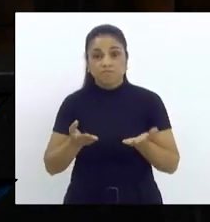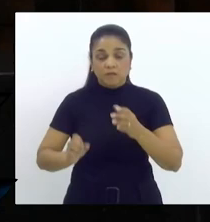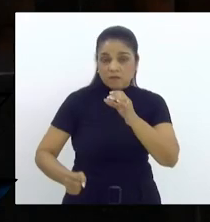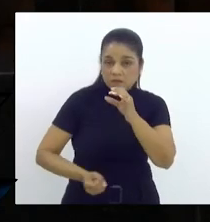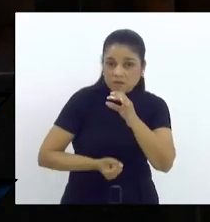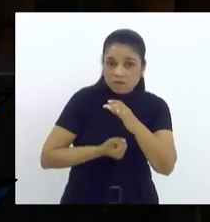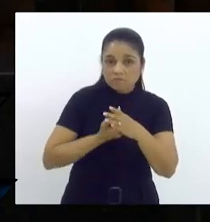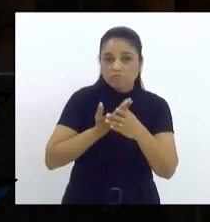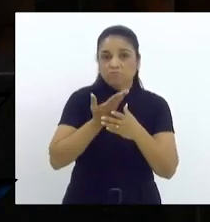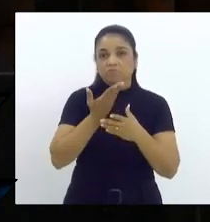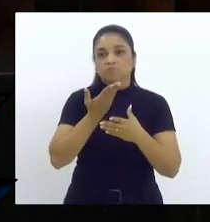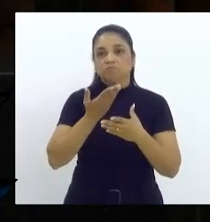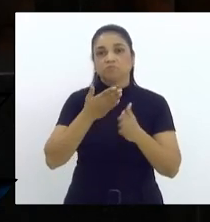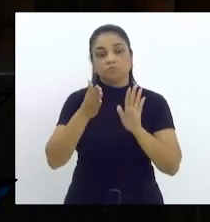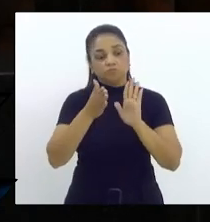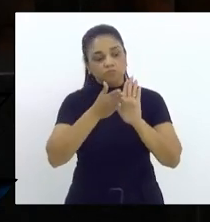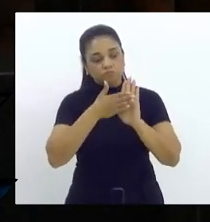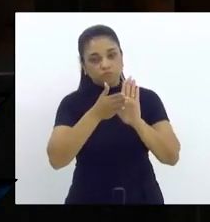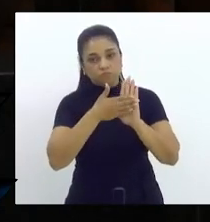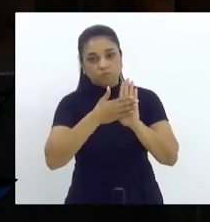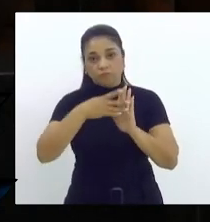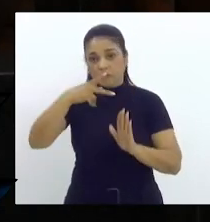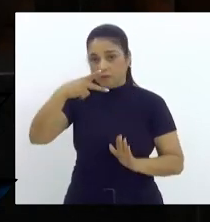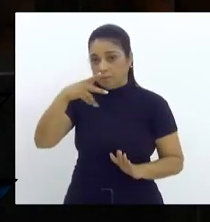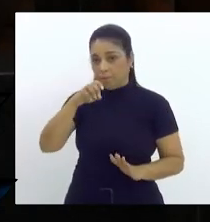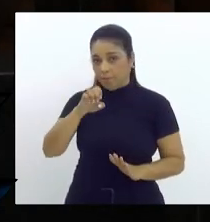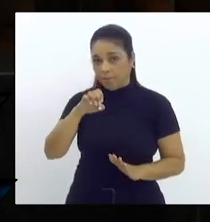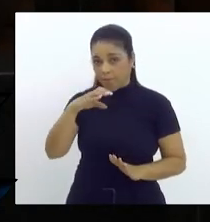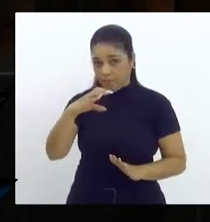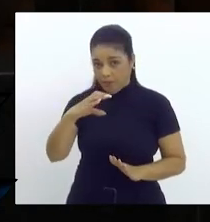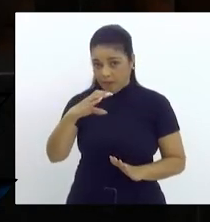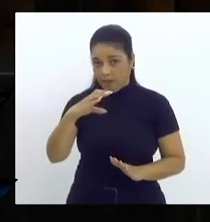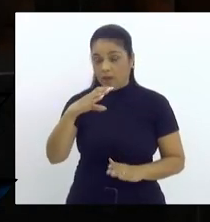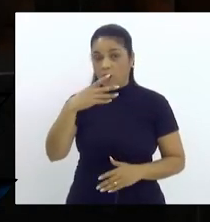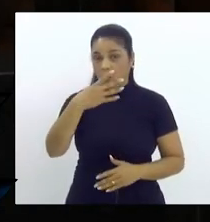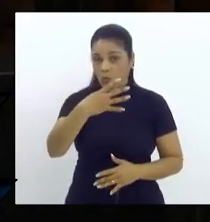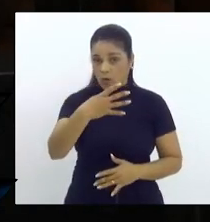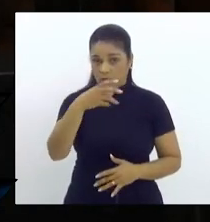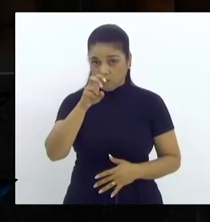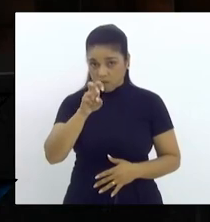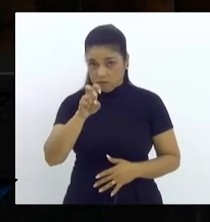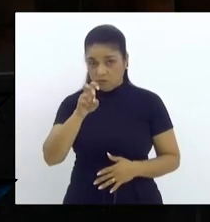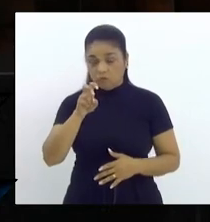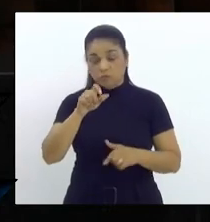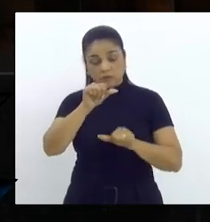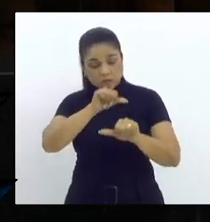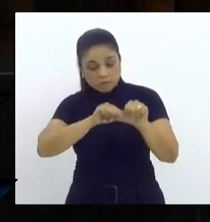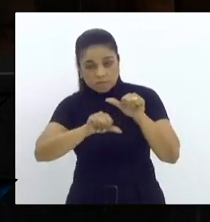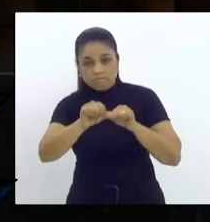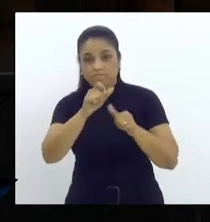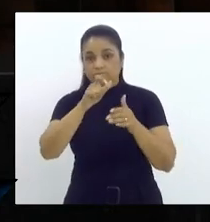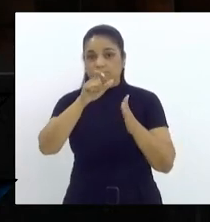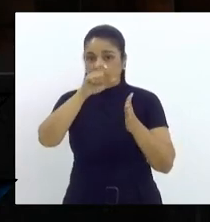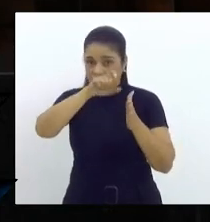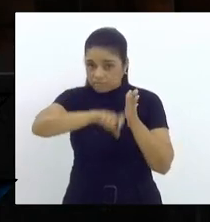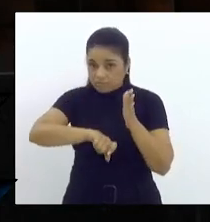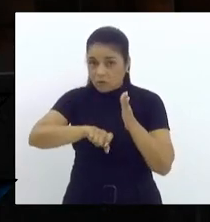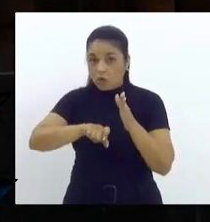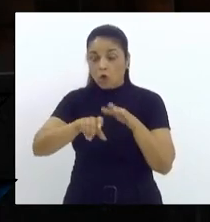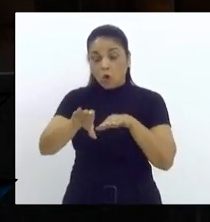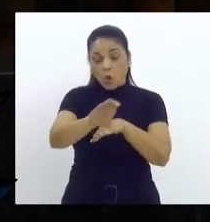criação, como proposto na PEC 45 da reforma tributária, do